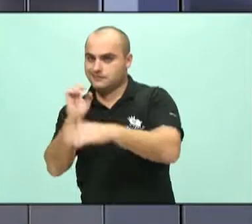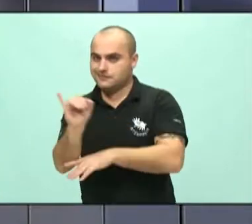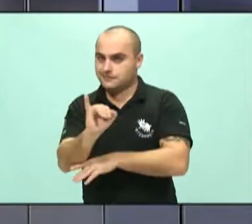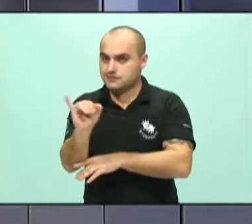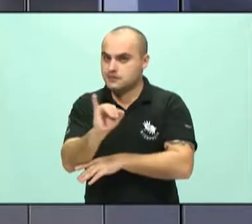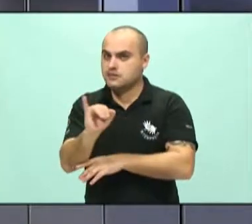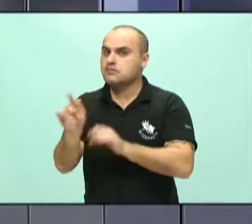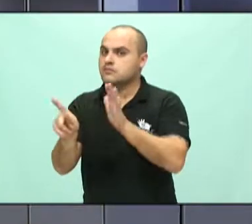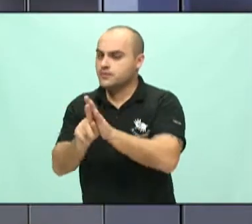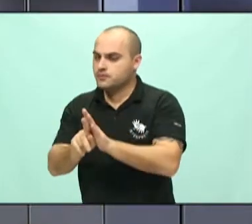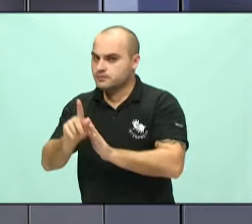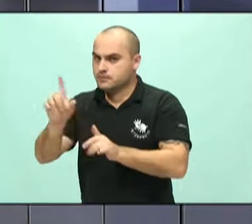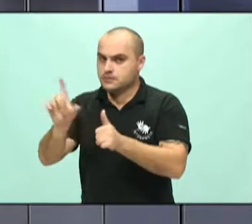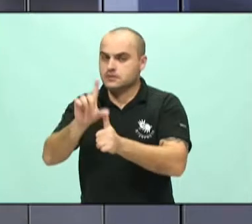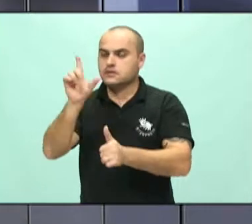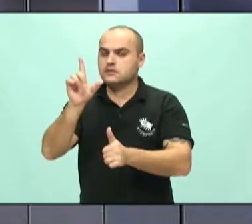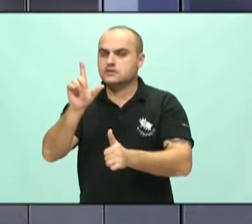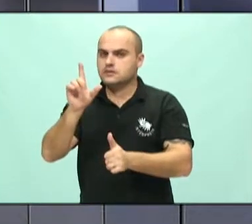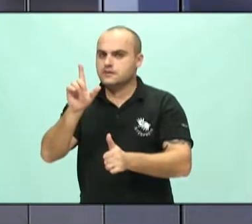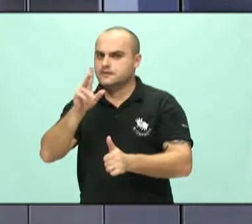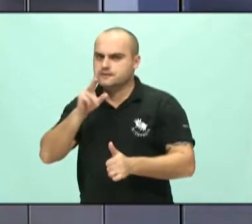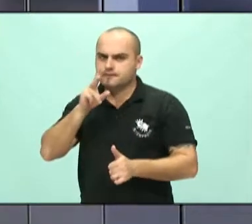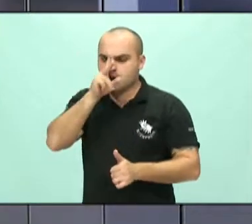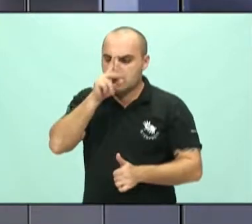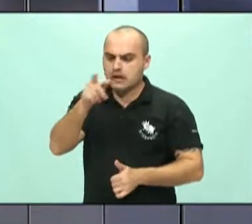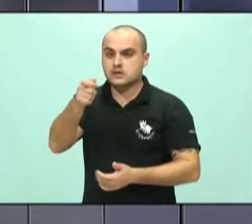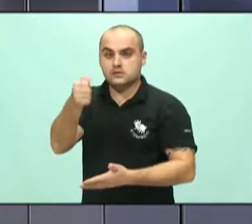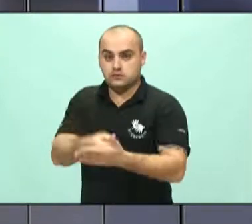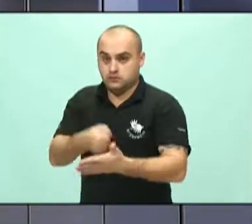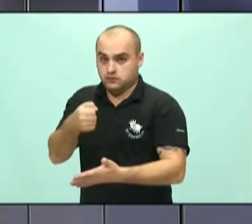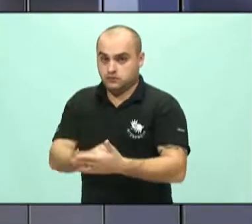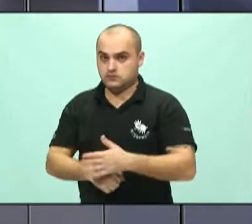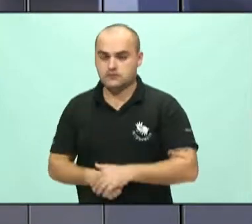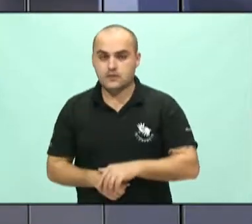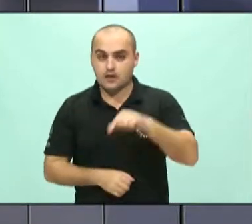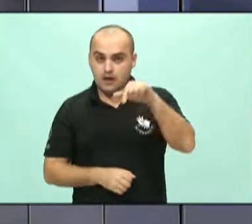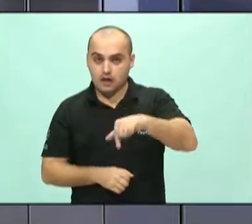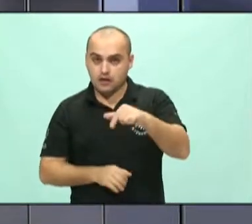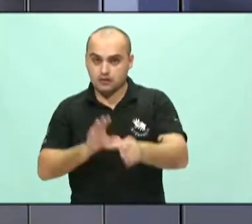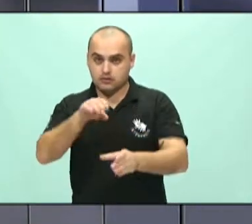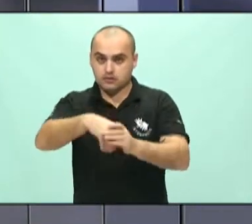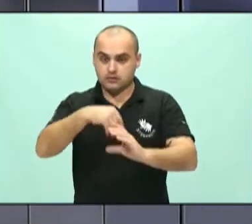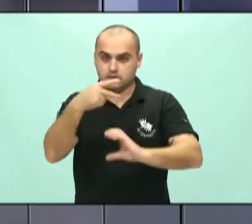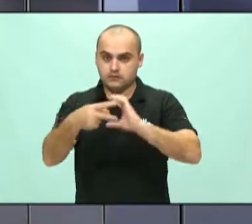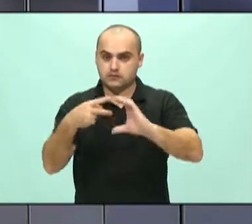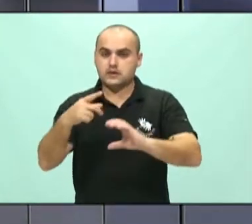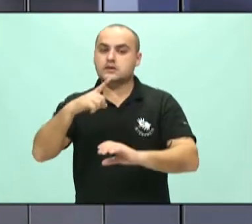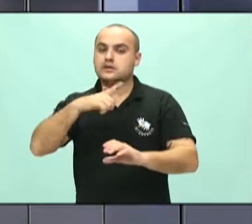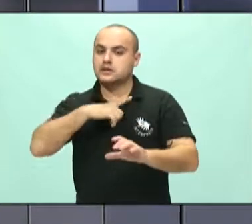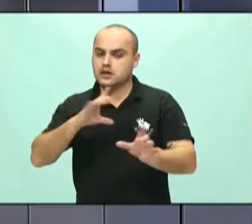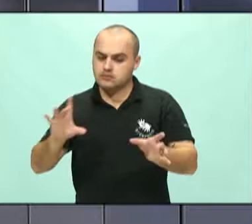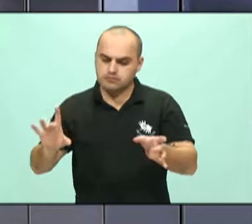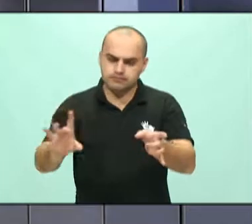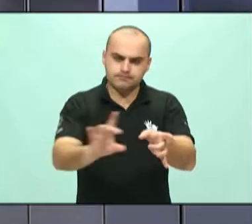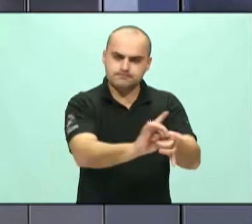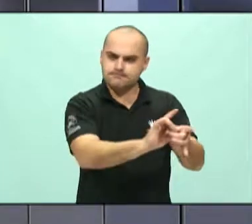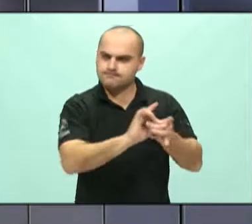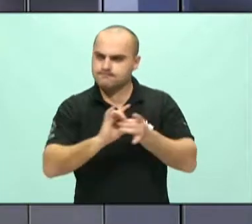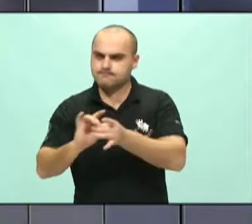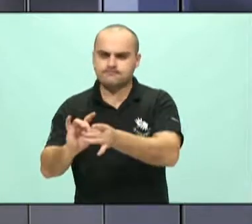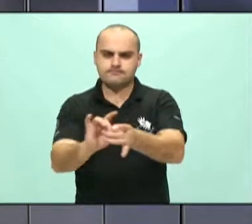para discutir e fortalecer essa luta. Aqui na Câmara de Vereadores nós temos tido uma união de